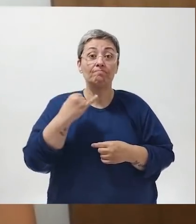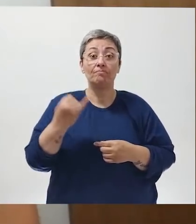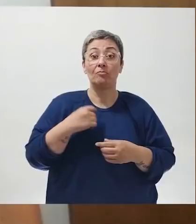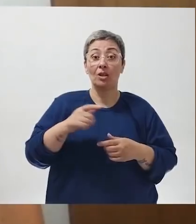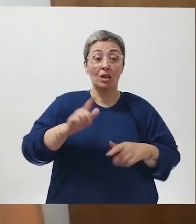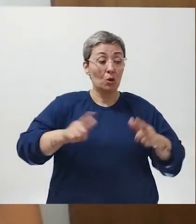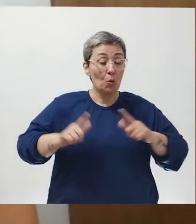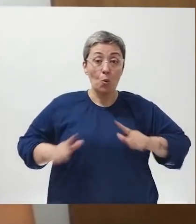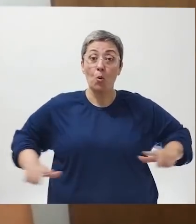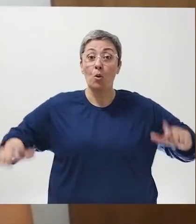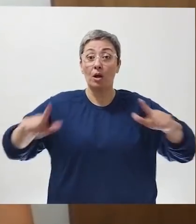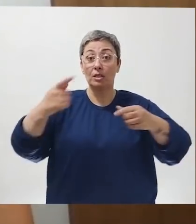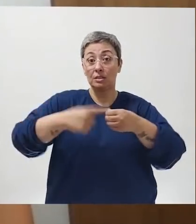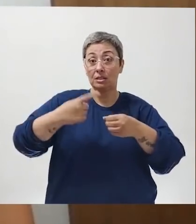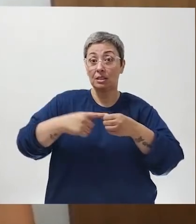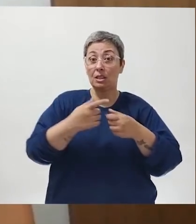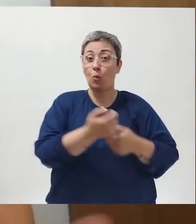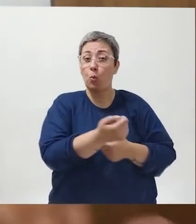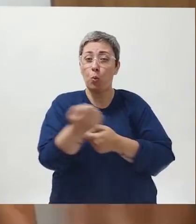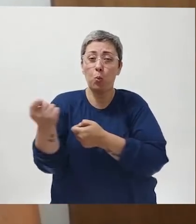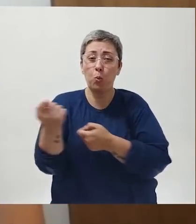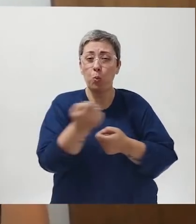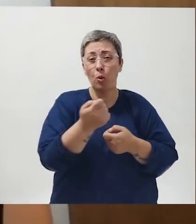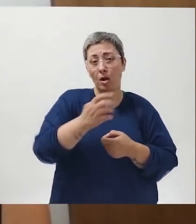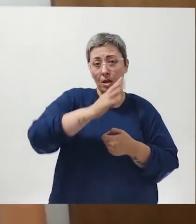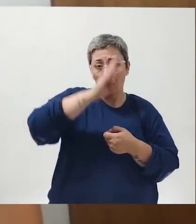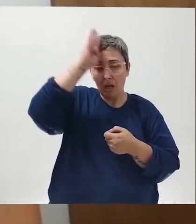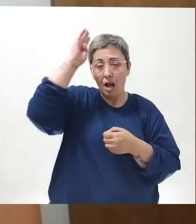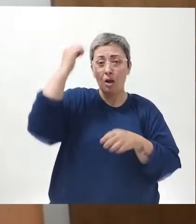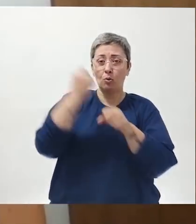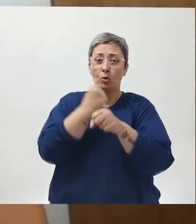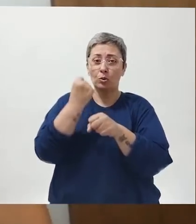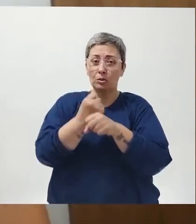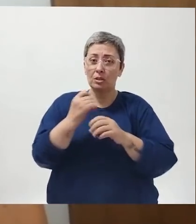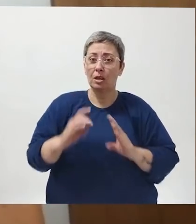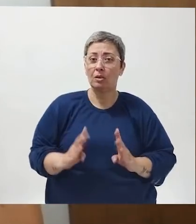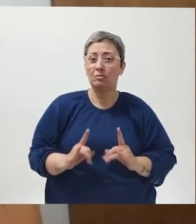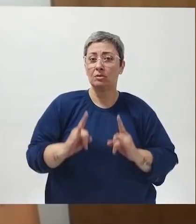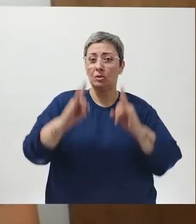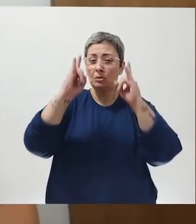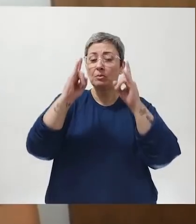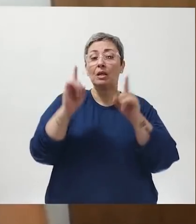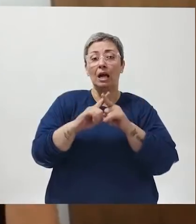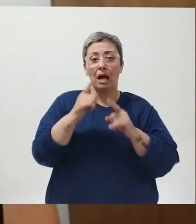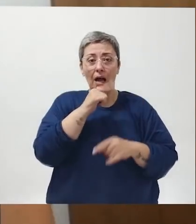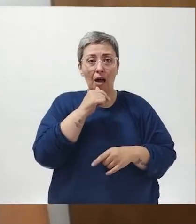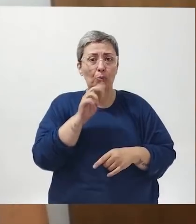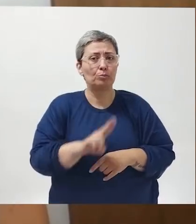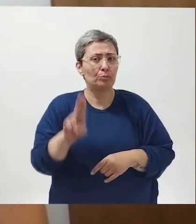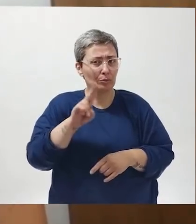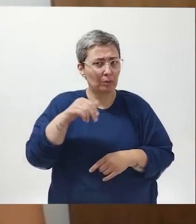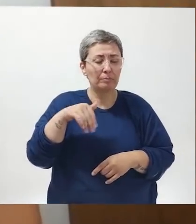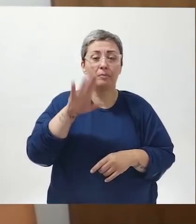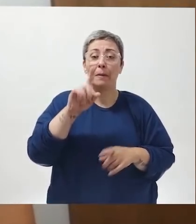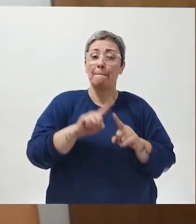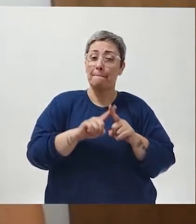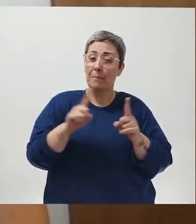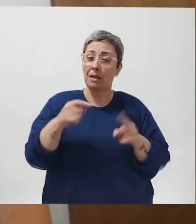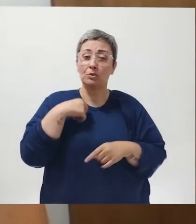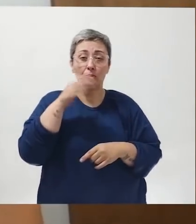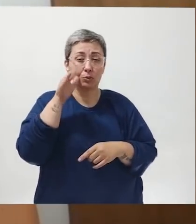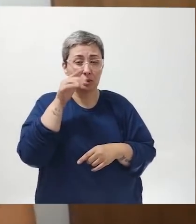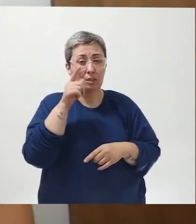limpeza das cidades, no combate a incêndios, na construção de obras. Vocês estão vendo? A água ela é muito utilizada, mas mais